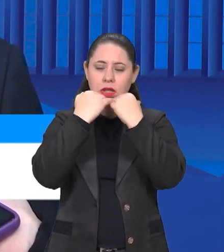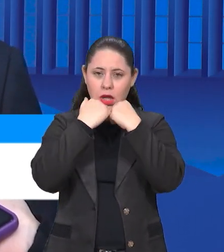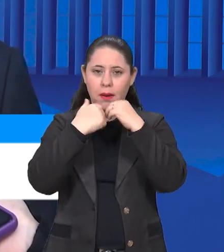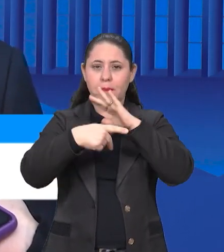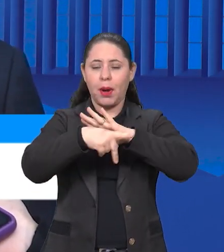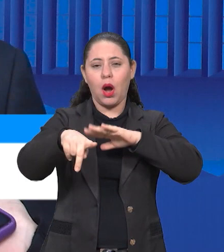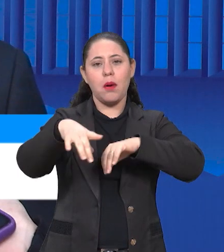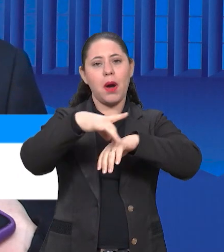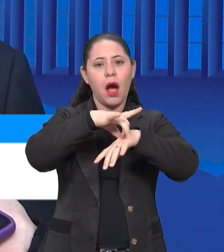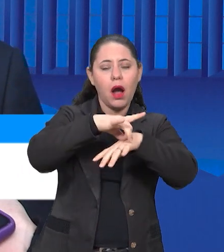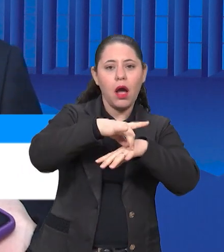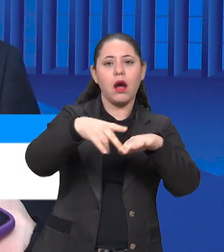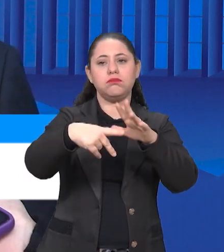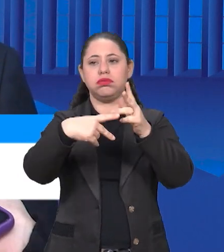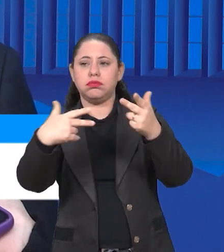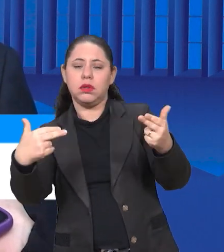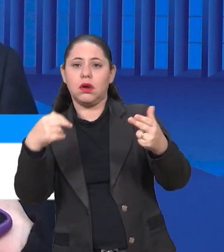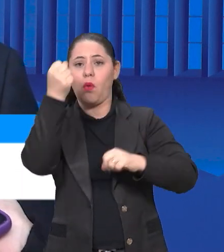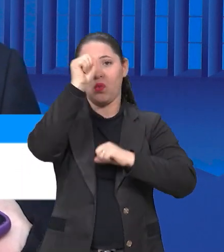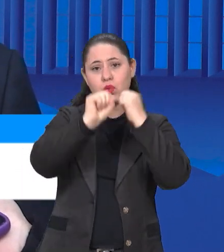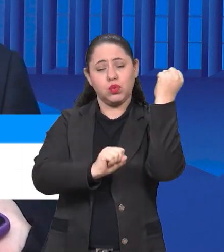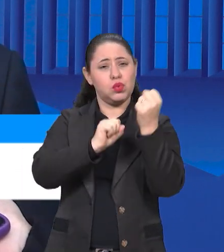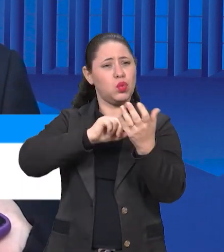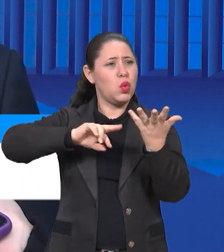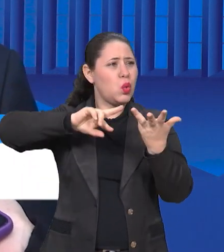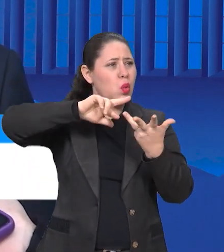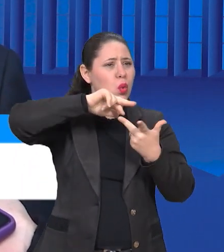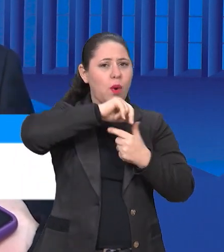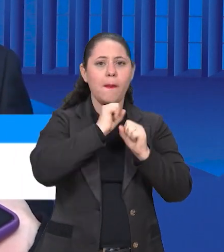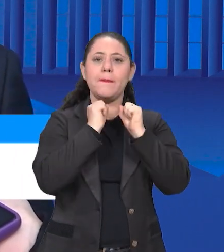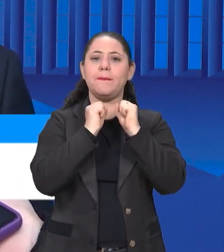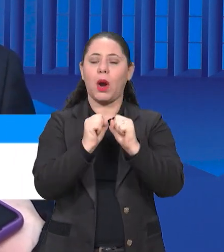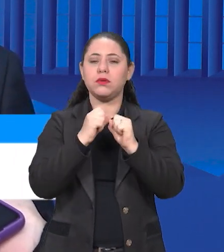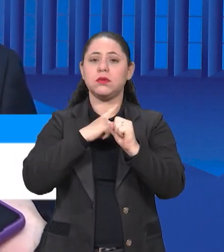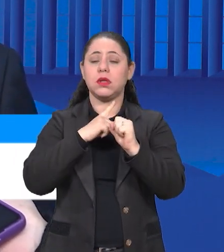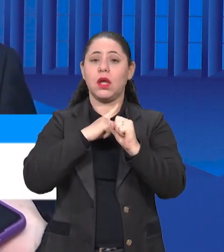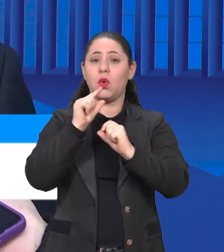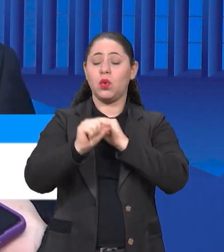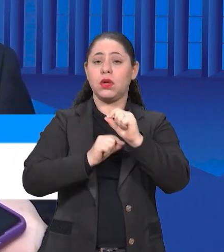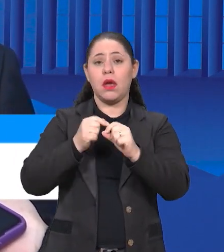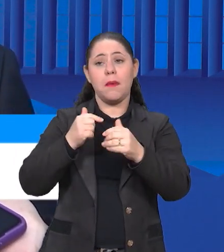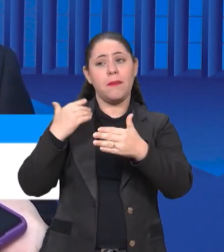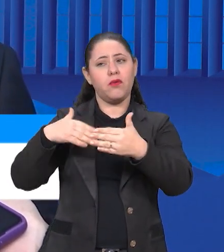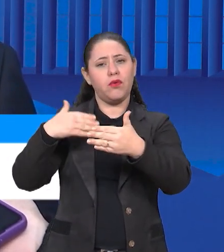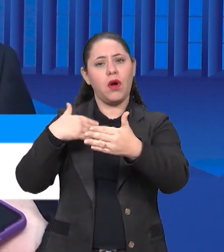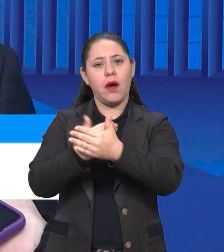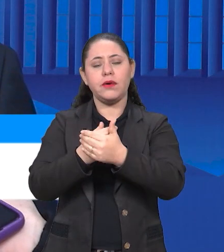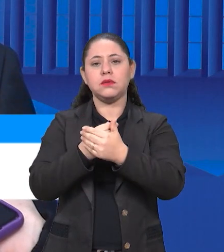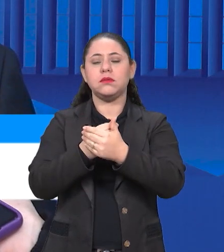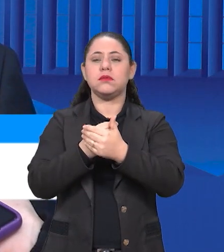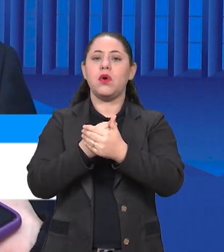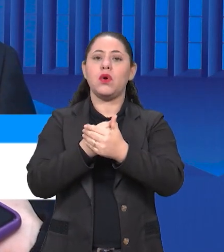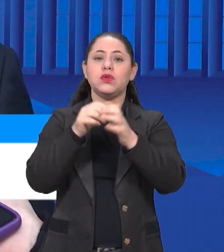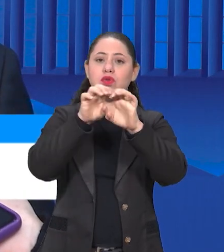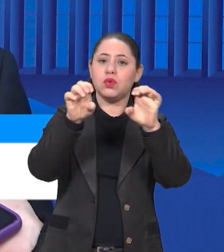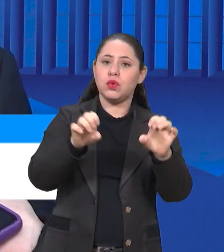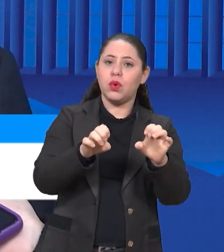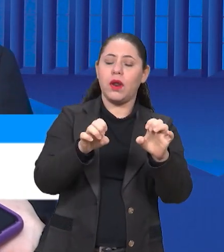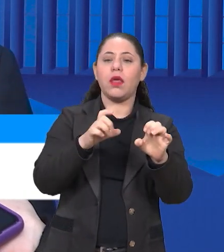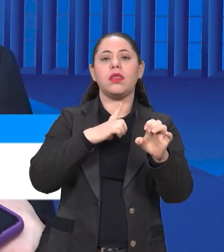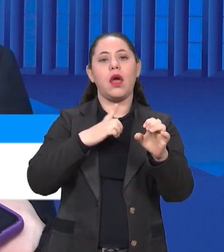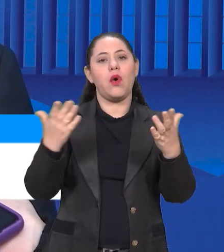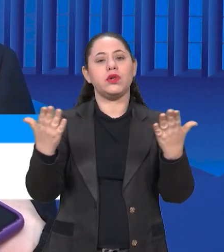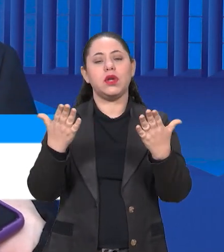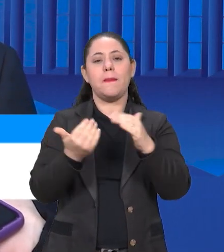cana, da proteína animal, da industrialização, isso tudo possa ter uma sustentação no longo prazo através